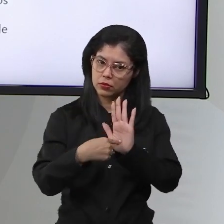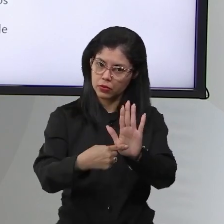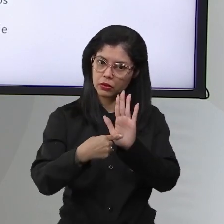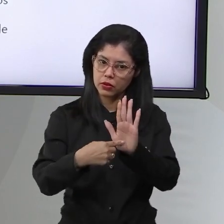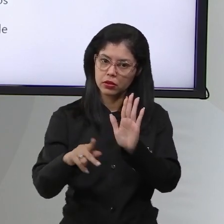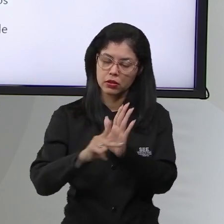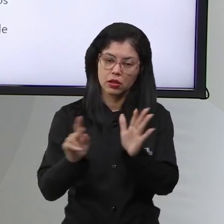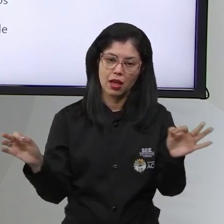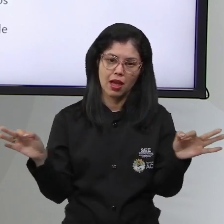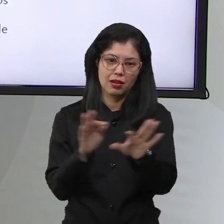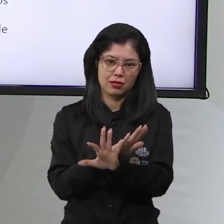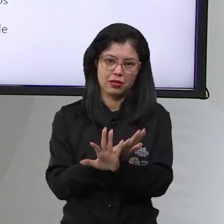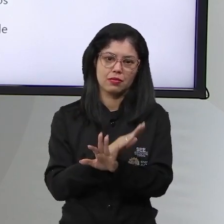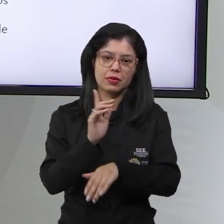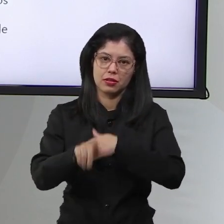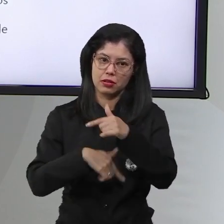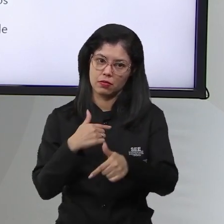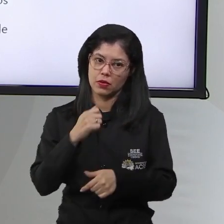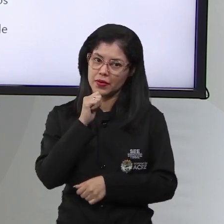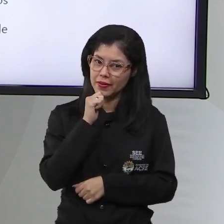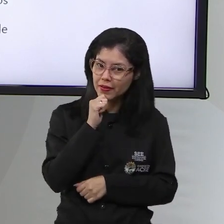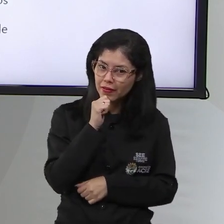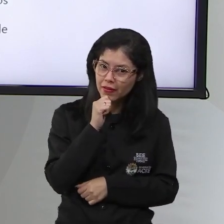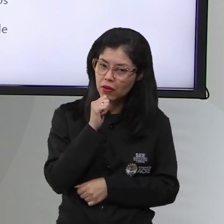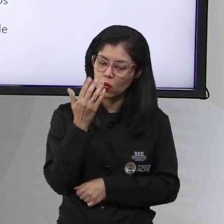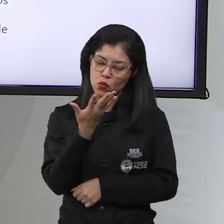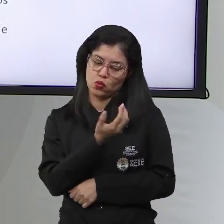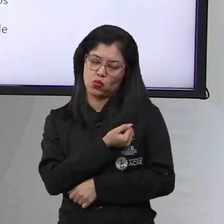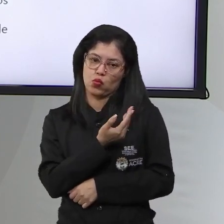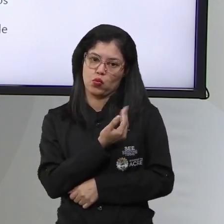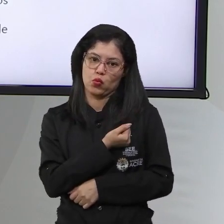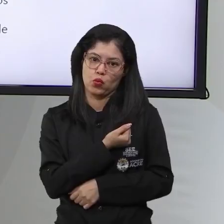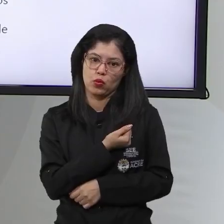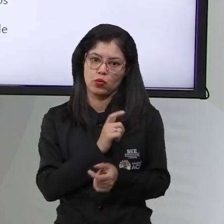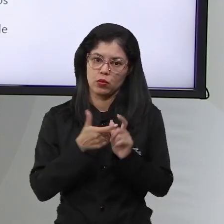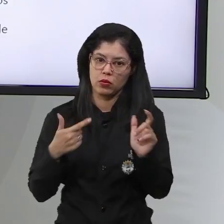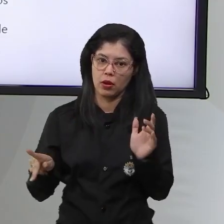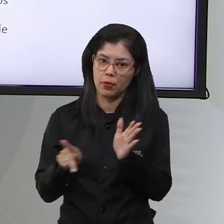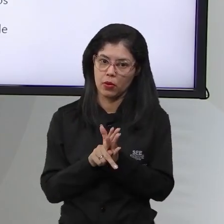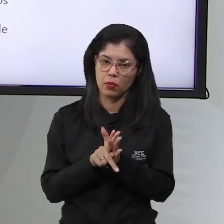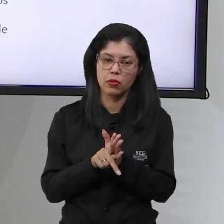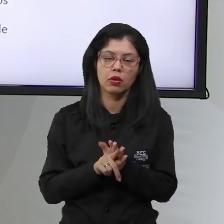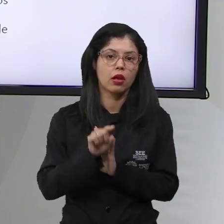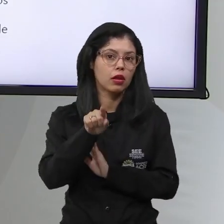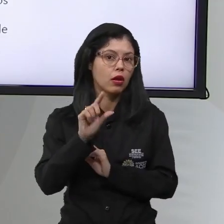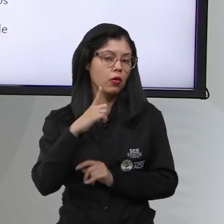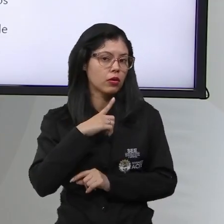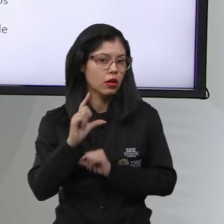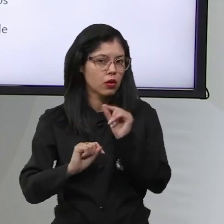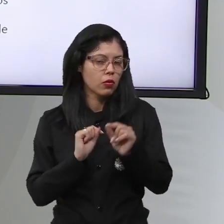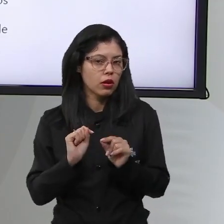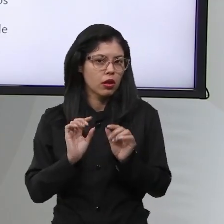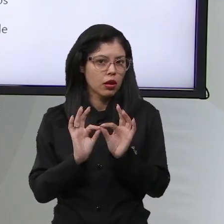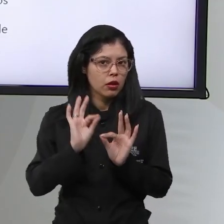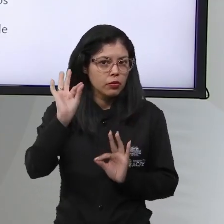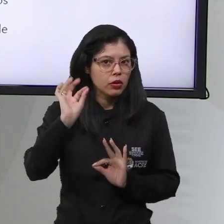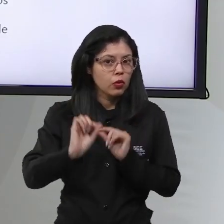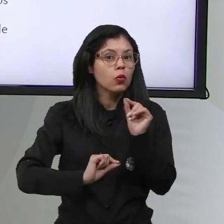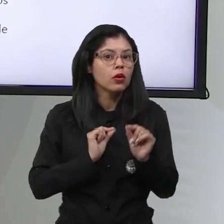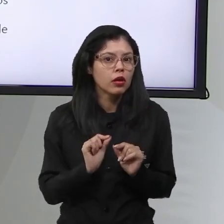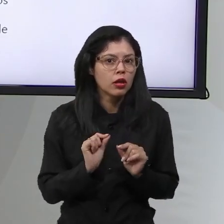indicadores que elas acabam trabalhando, por exemplo, com números absolutos. E aí eu tenho, em certa medida,